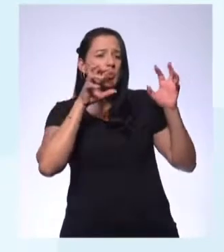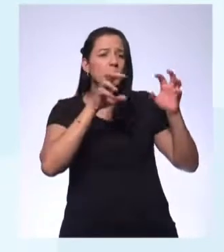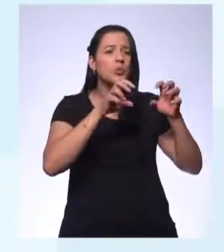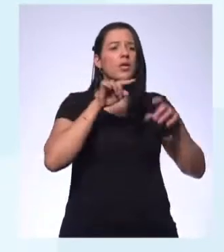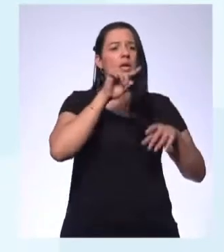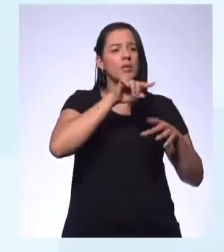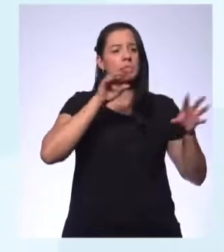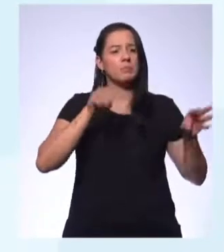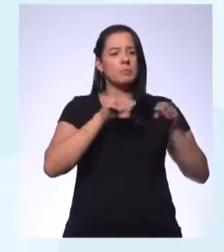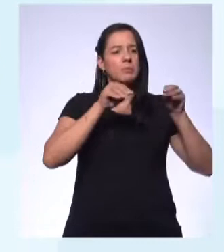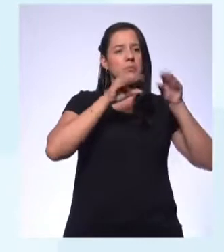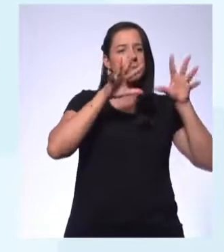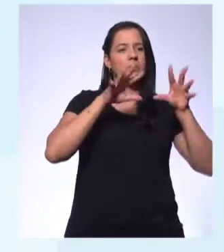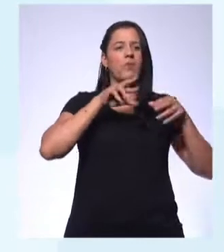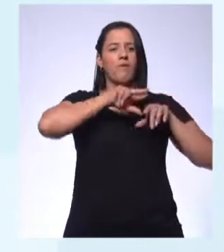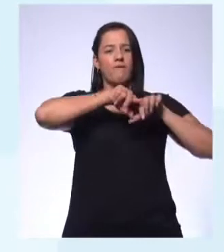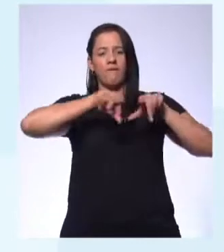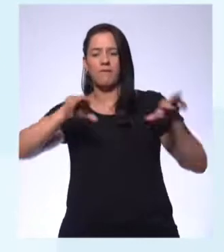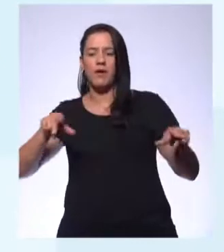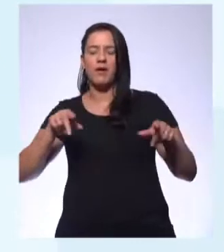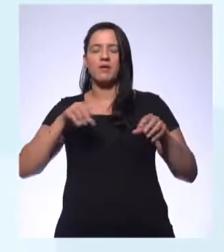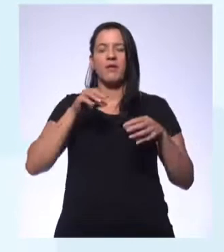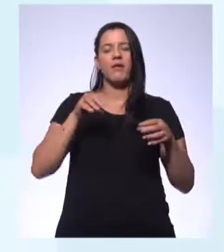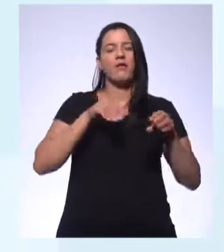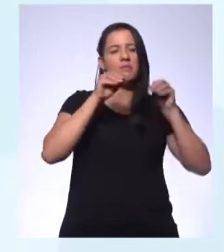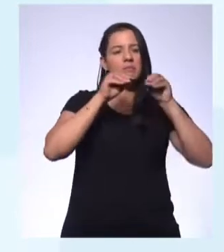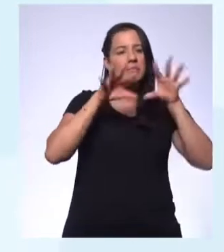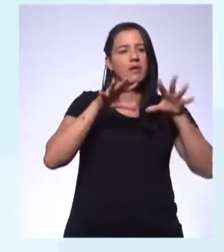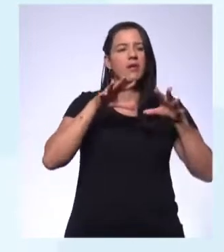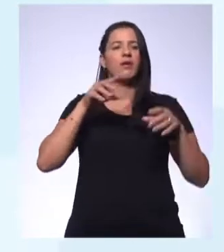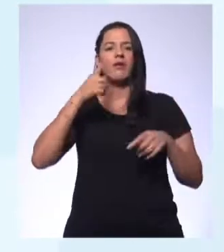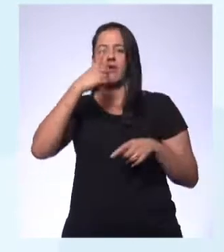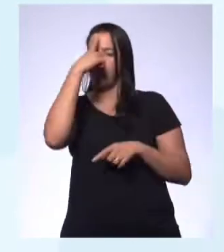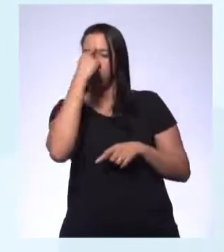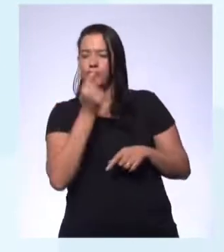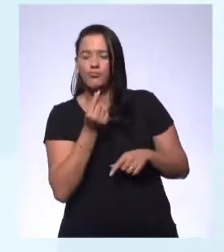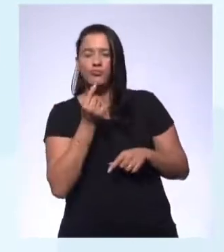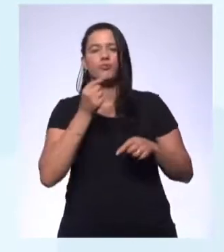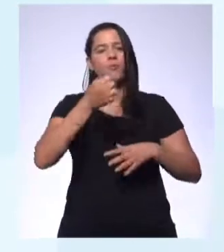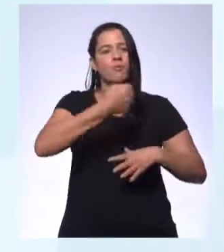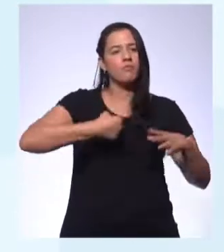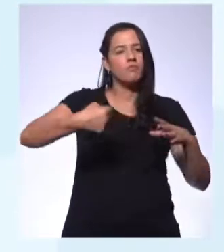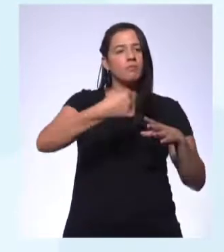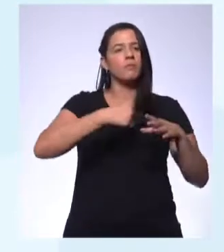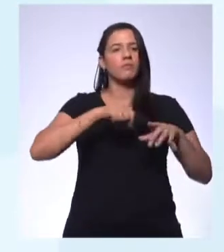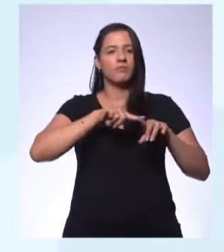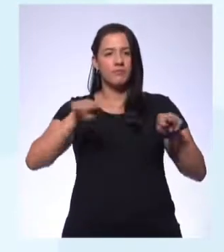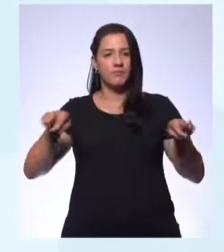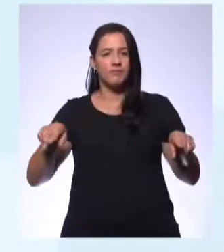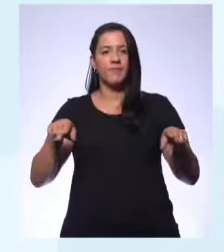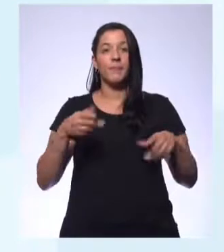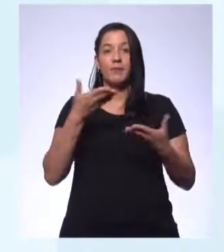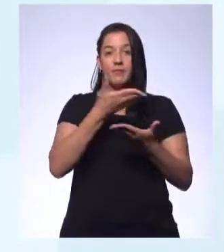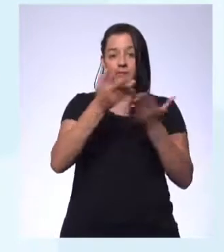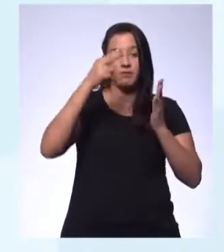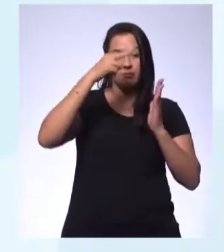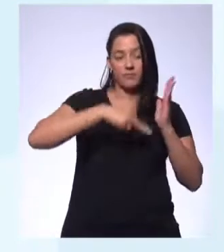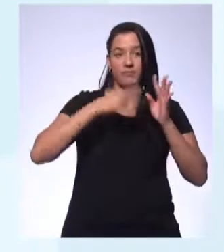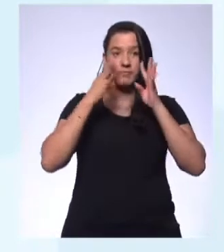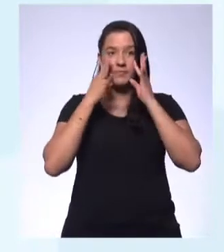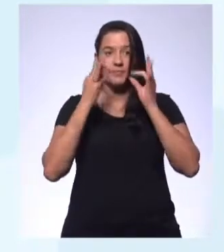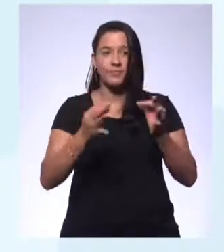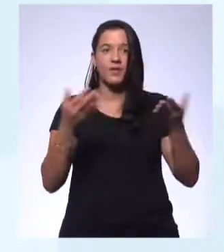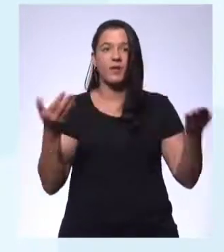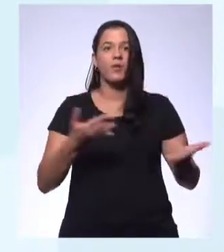universo fantástico, repleto de magia e bruxaria. Prestaram bem atenção na leitura, agora a gente vai